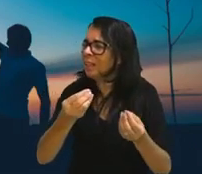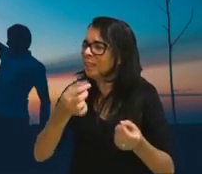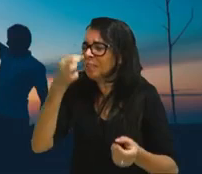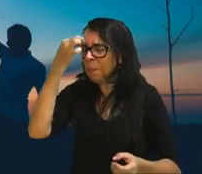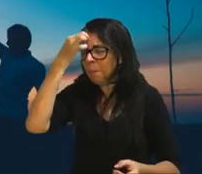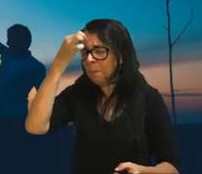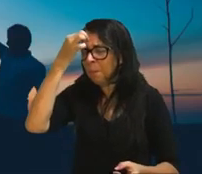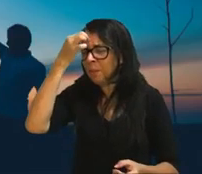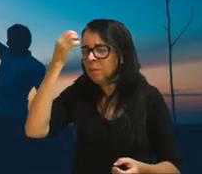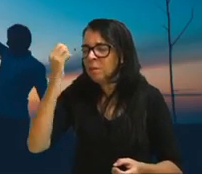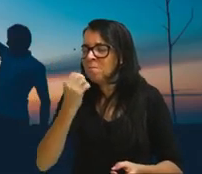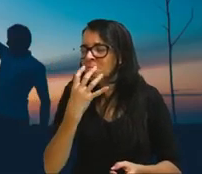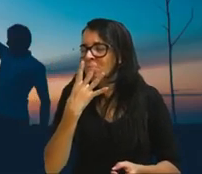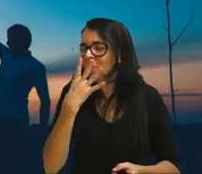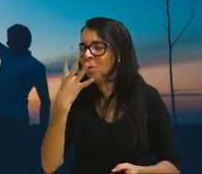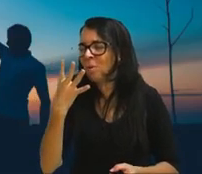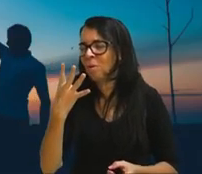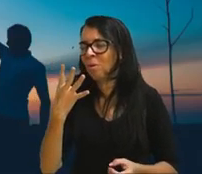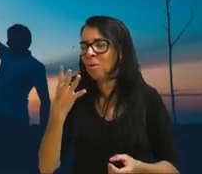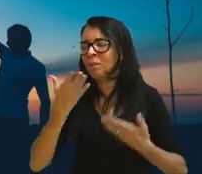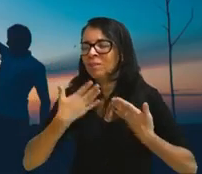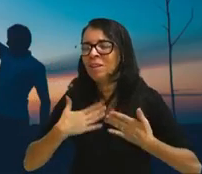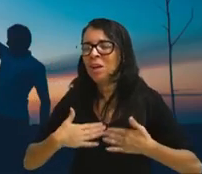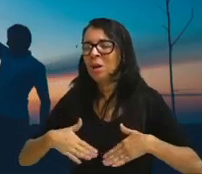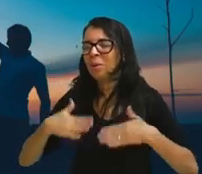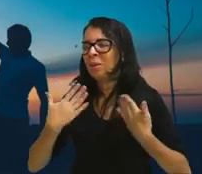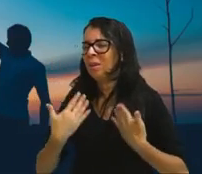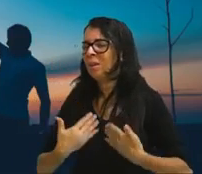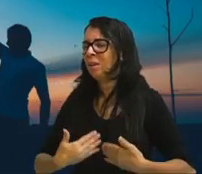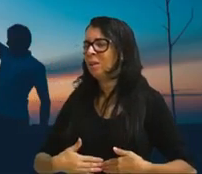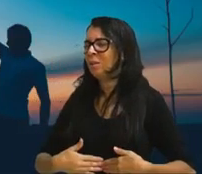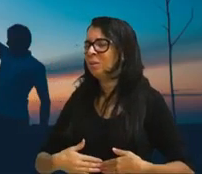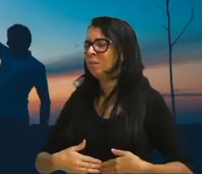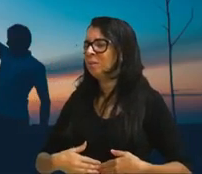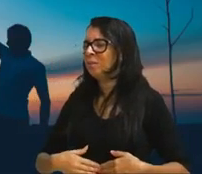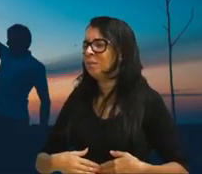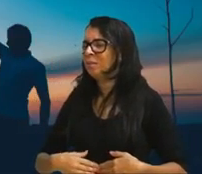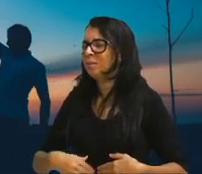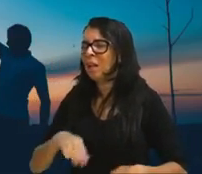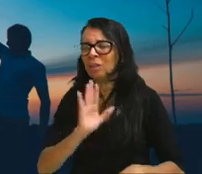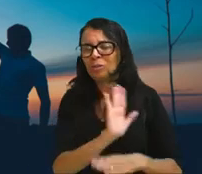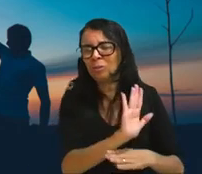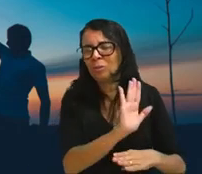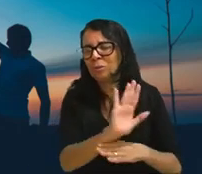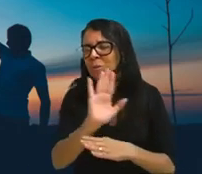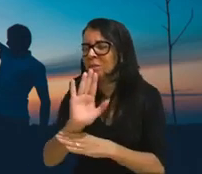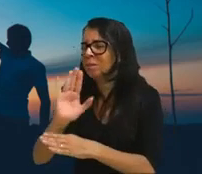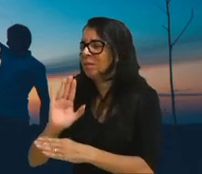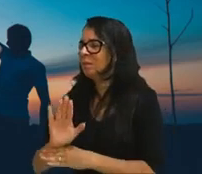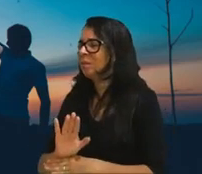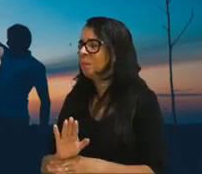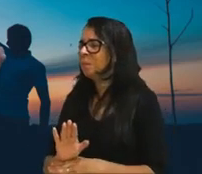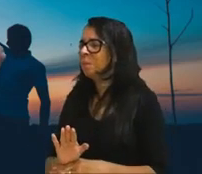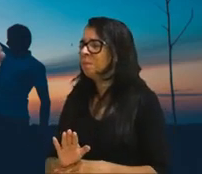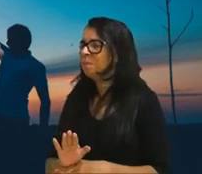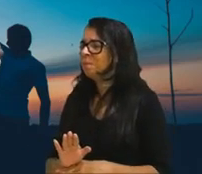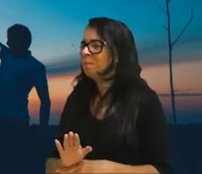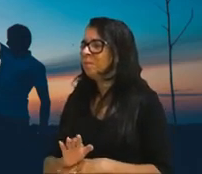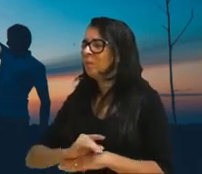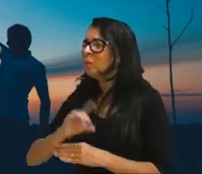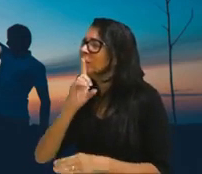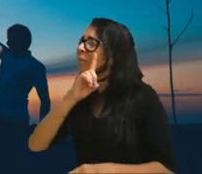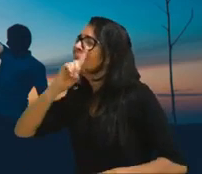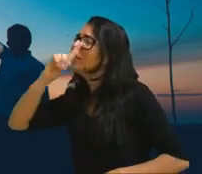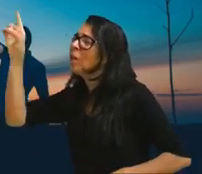Jesus Cristo, ó Pai. Deus, nossos irmãos, ó Pai, que continua internados, Senhor. Aqueles, ó Deus, que estão entubados, Senhor, o Senhor